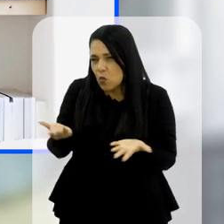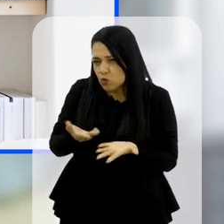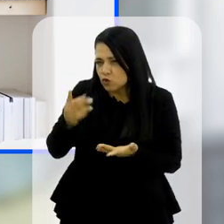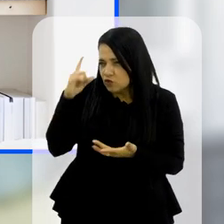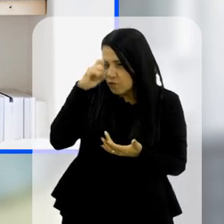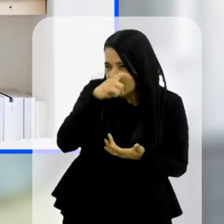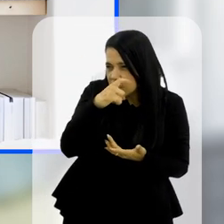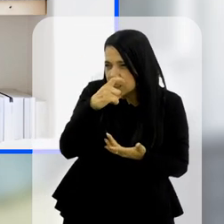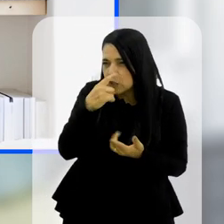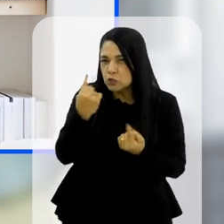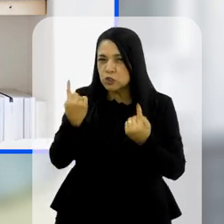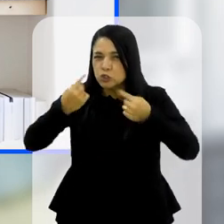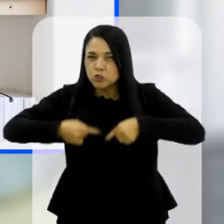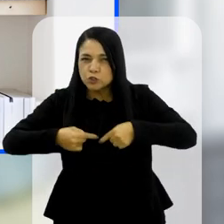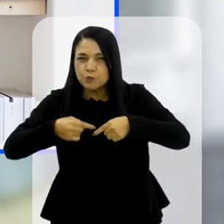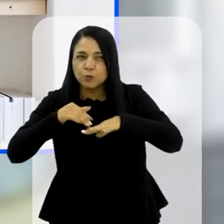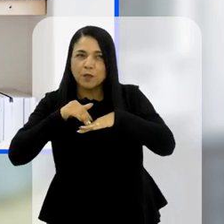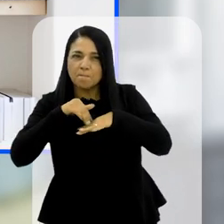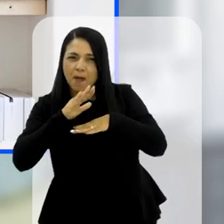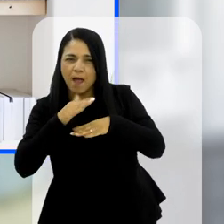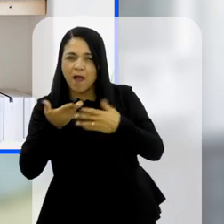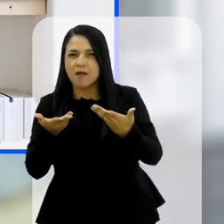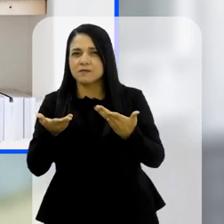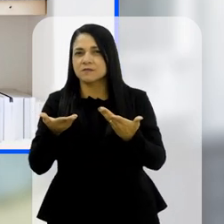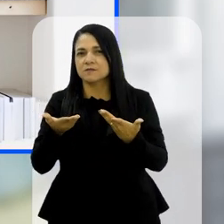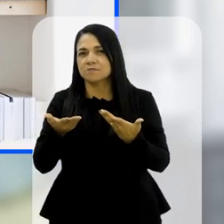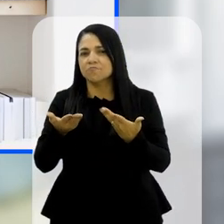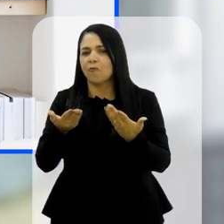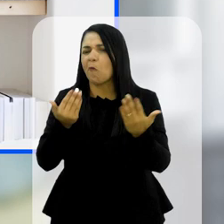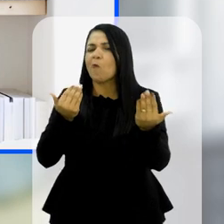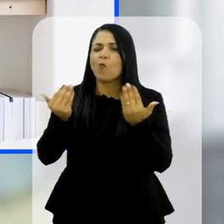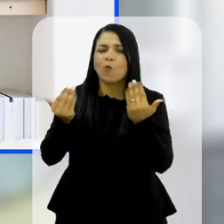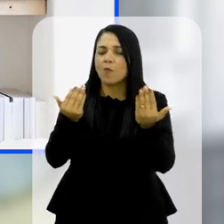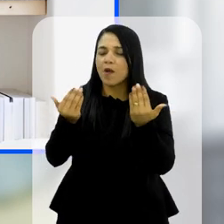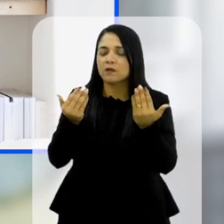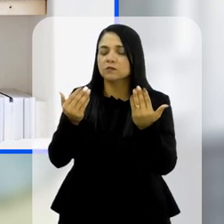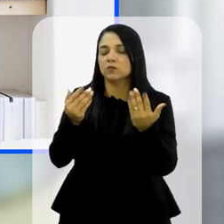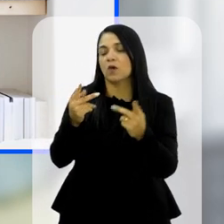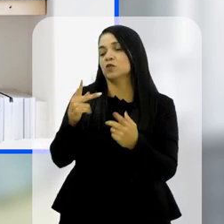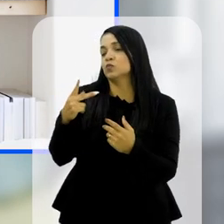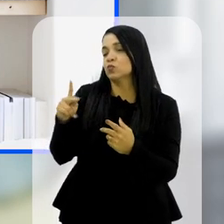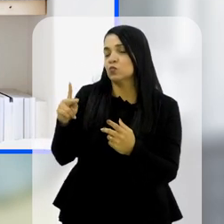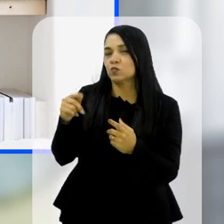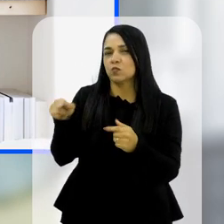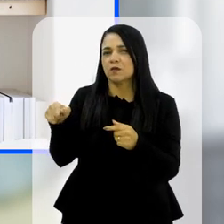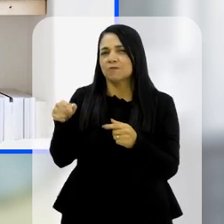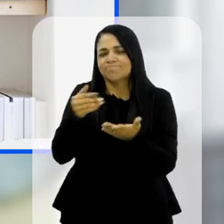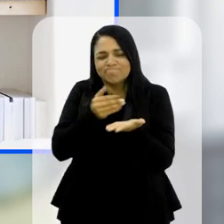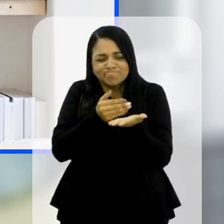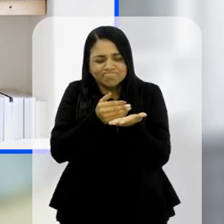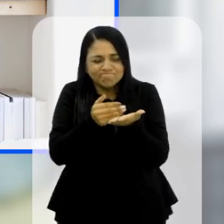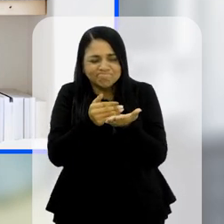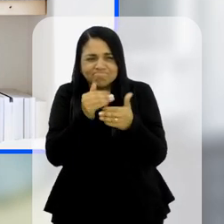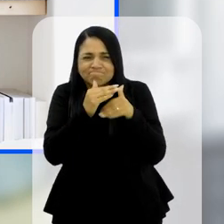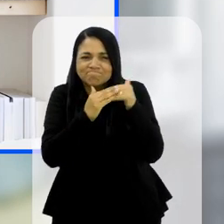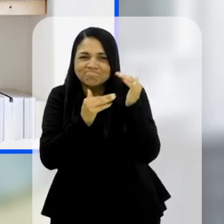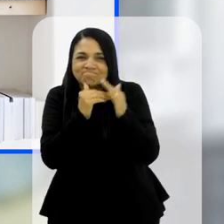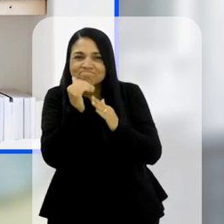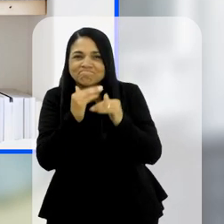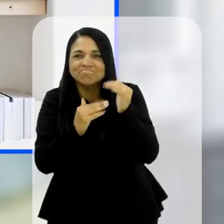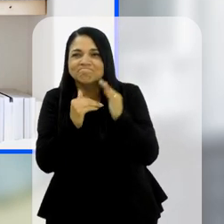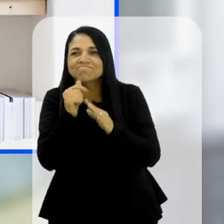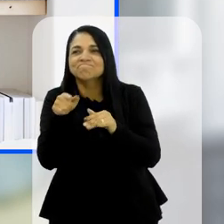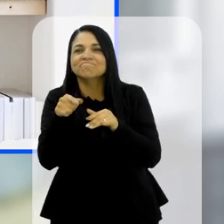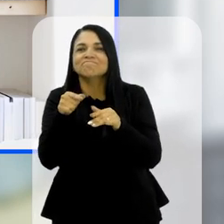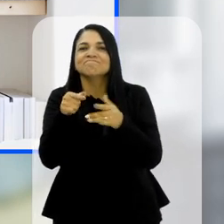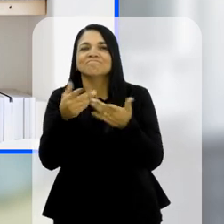Você acha que está mais difícil? A disputa está maior? A concorrência está maior, né? Qual a comparação aí que você pode fazer de quando você começou,